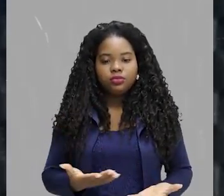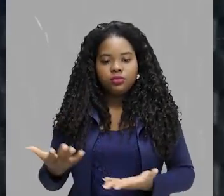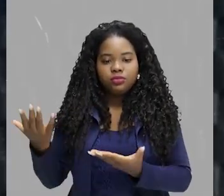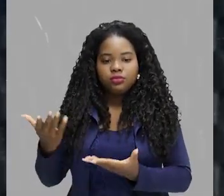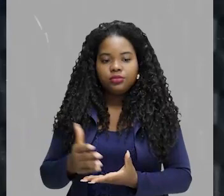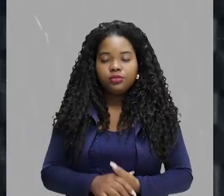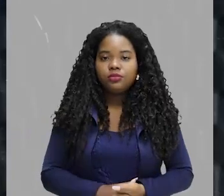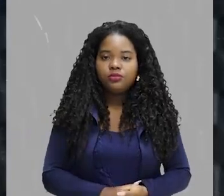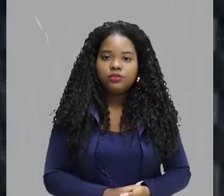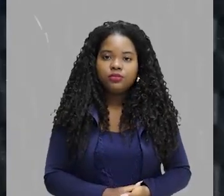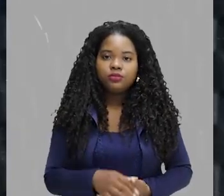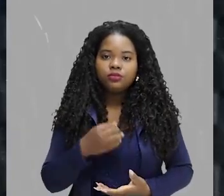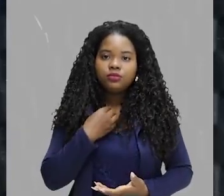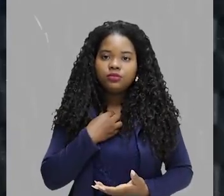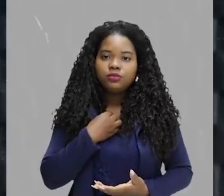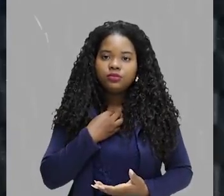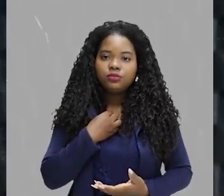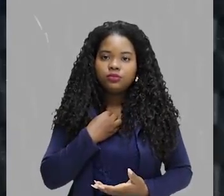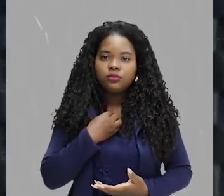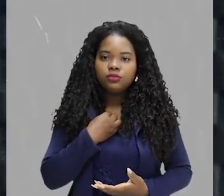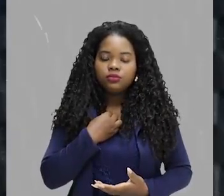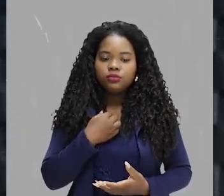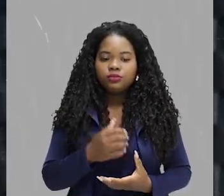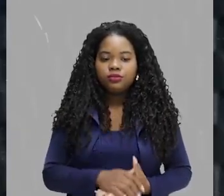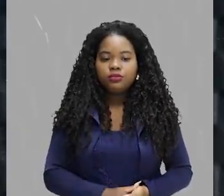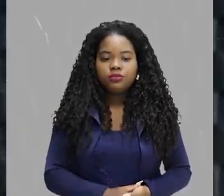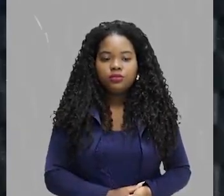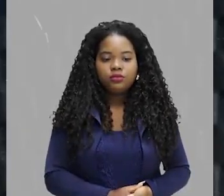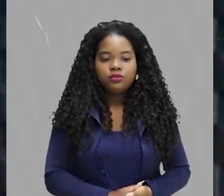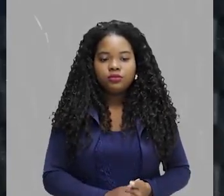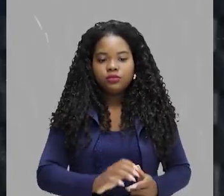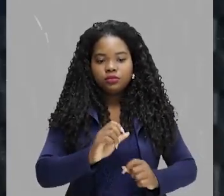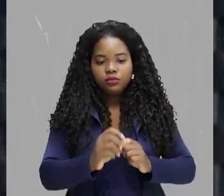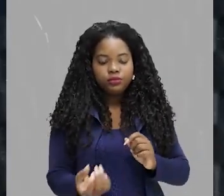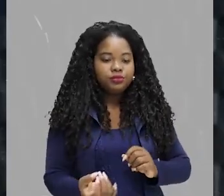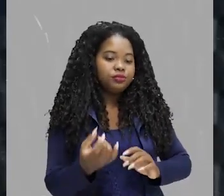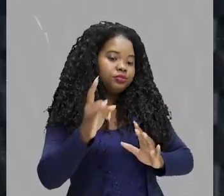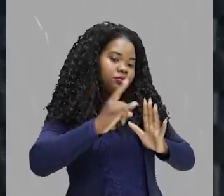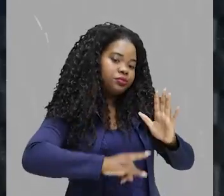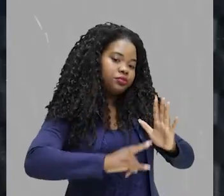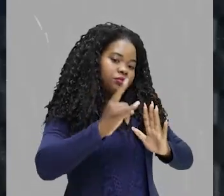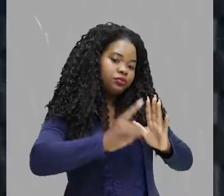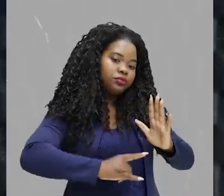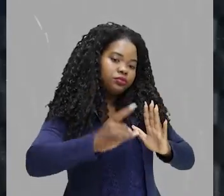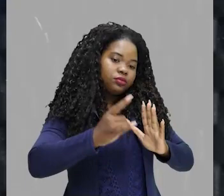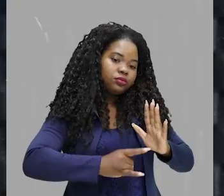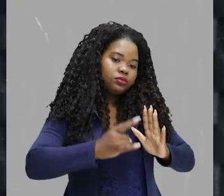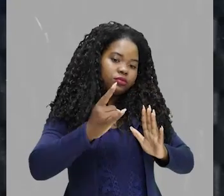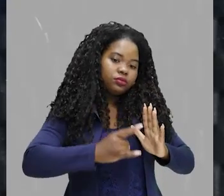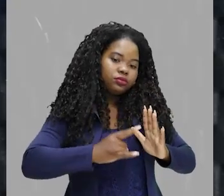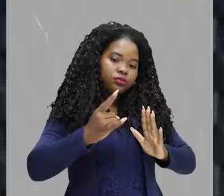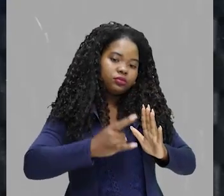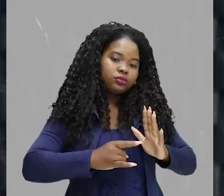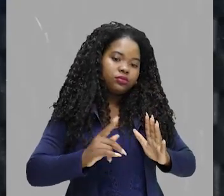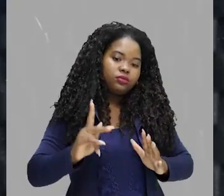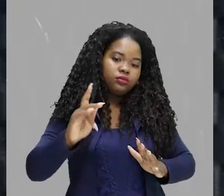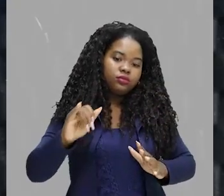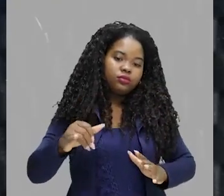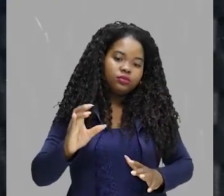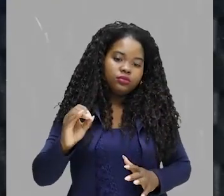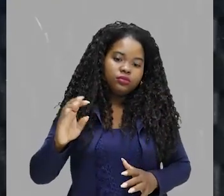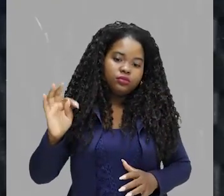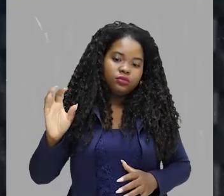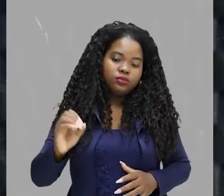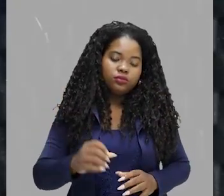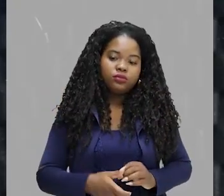dessas decisões que foram importantes também, um desses congressos que aconteceu, que foi muito importante no final já do século, foi o chamado Protocolo